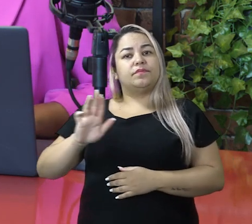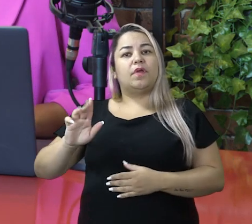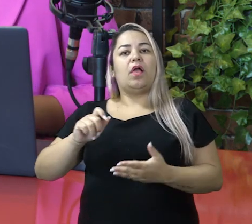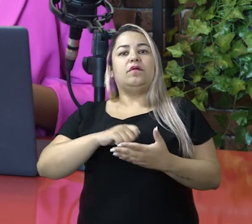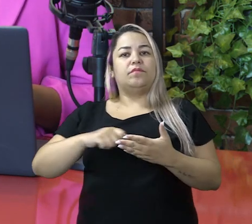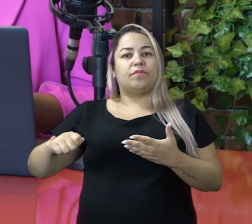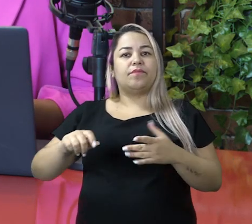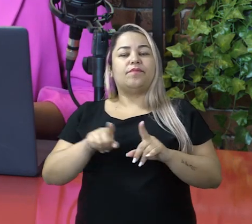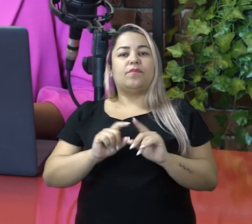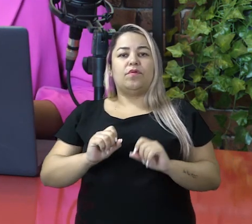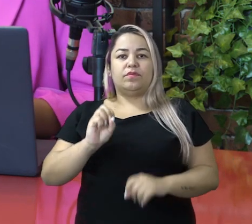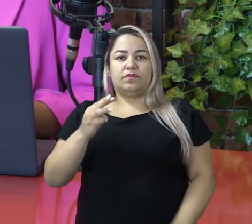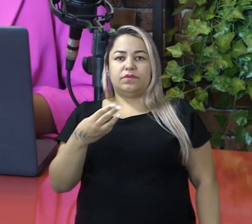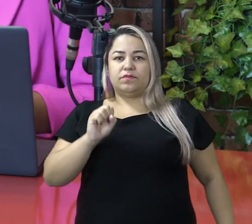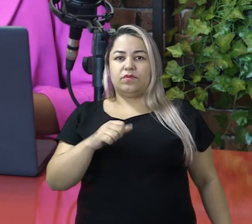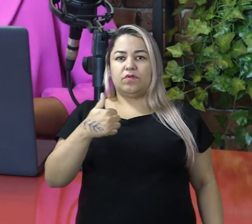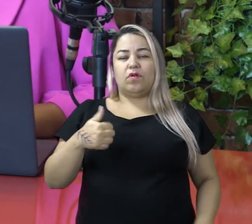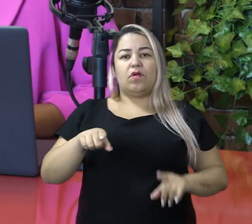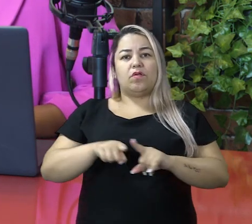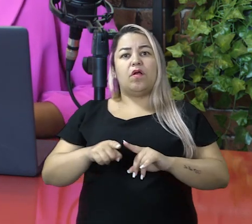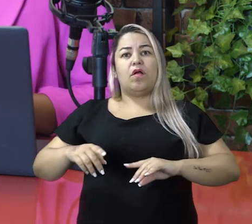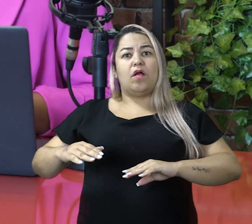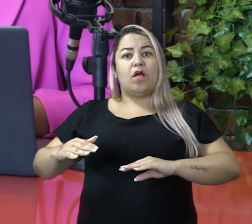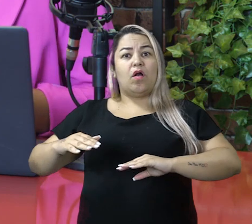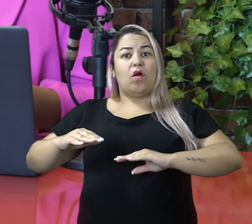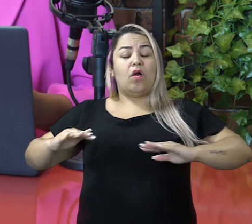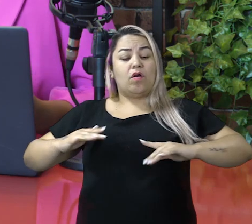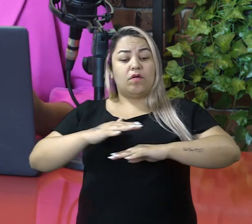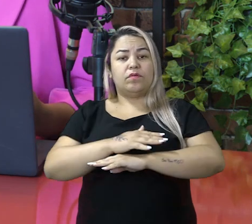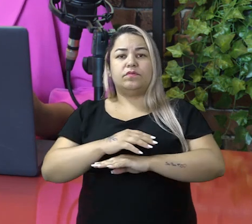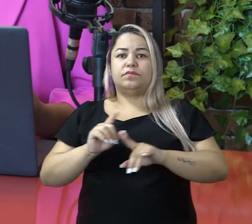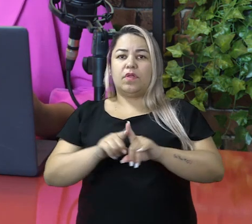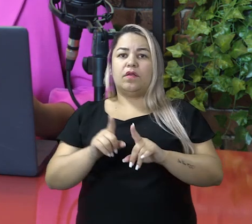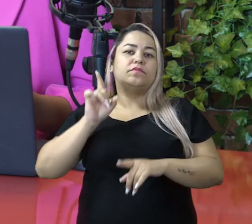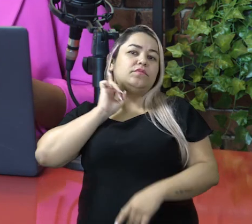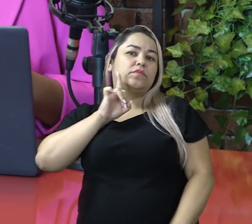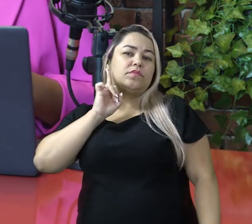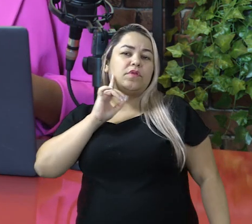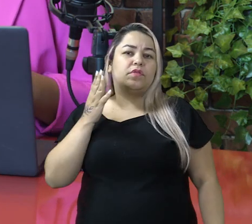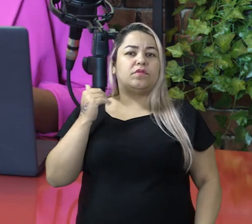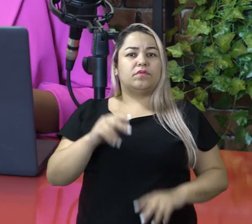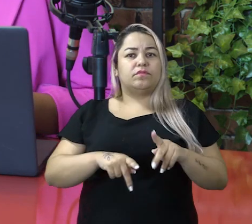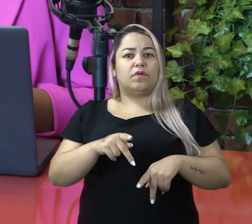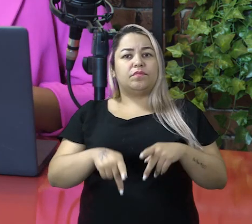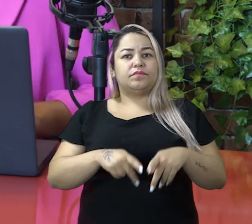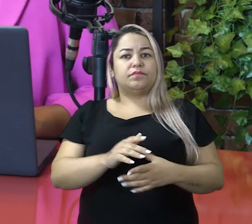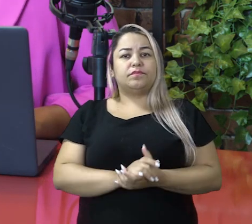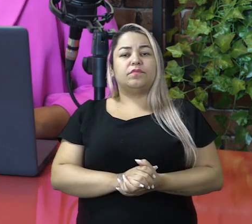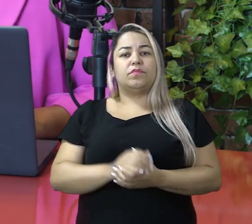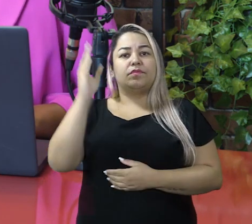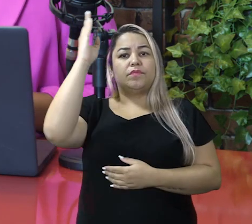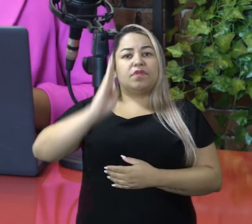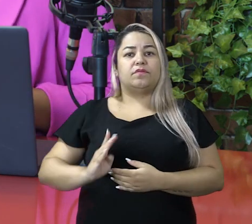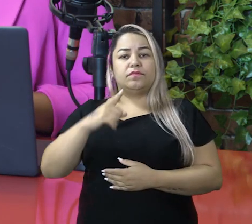presidente Lula assinou a concessão da BR-381, rodovia que atravessa Minas Gerais e uma demanda antiga da